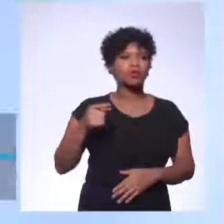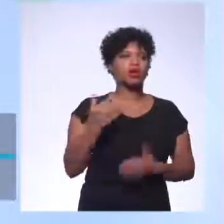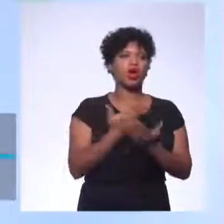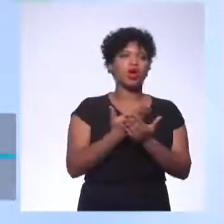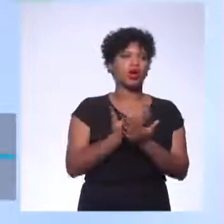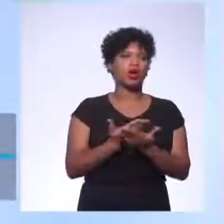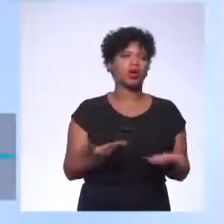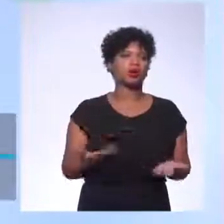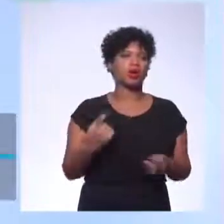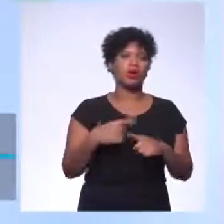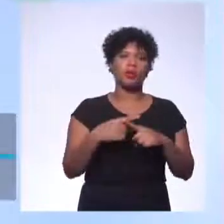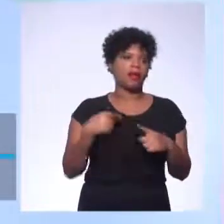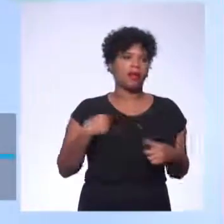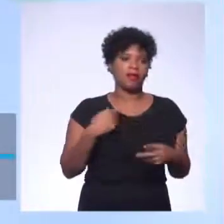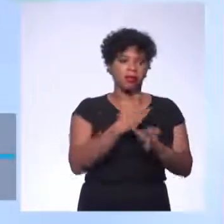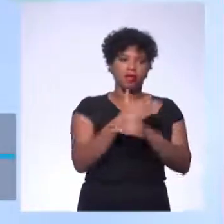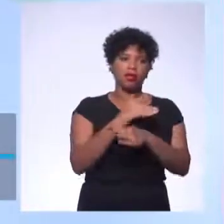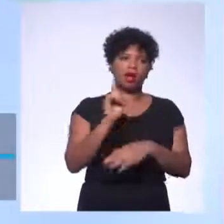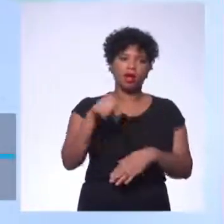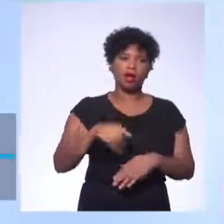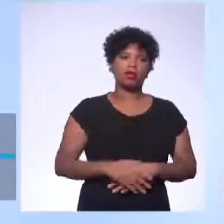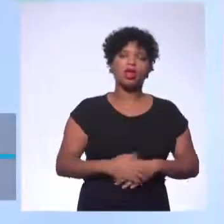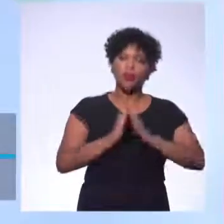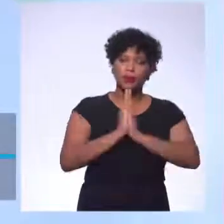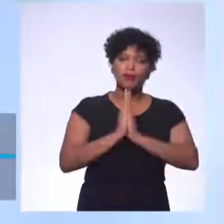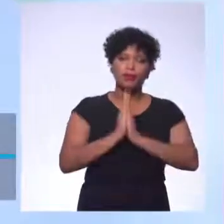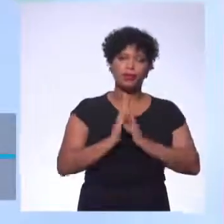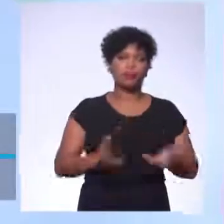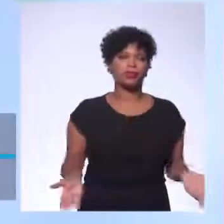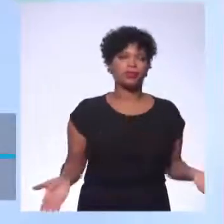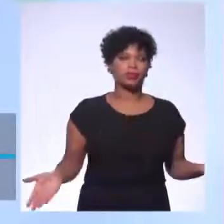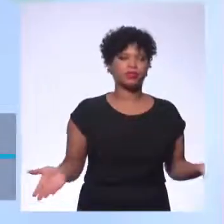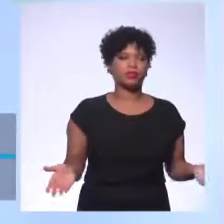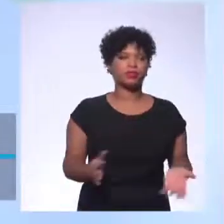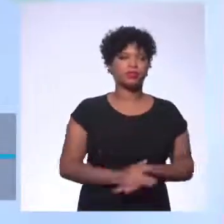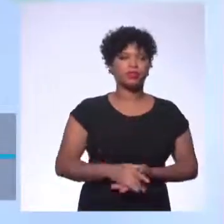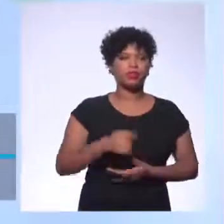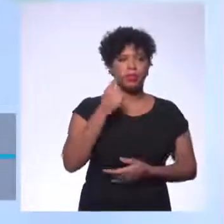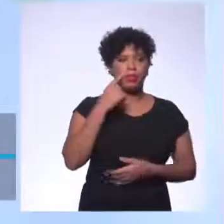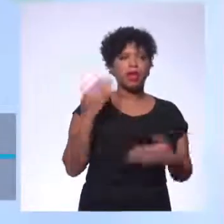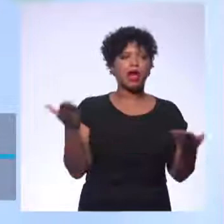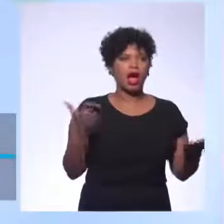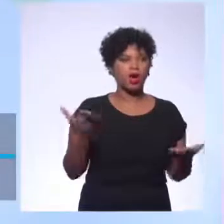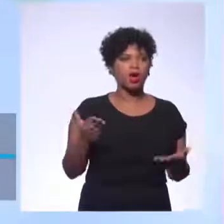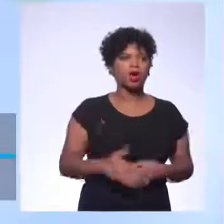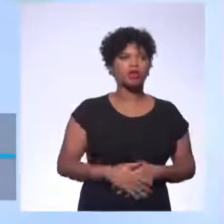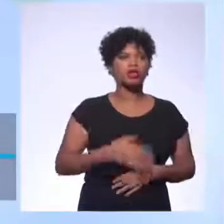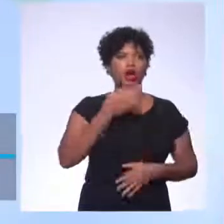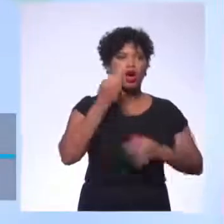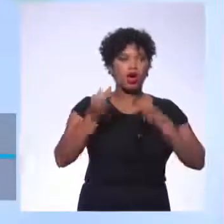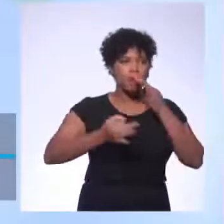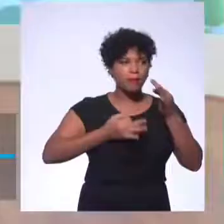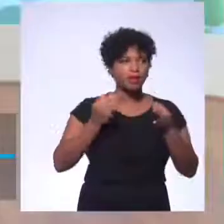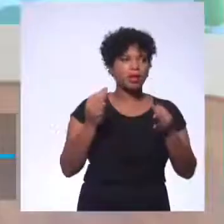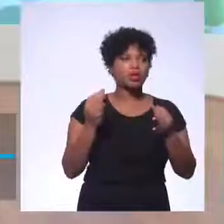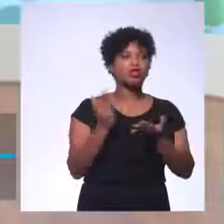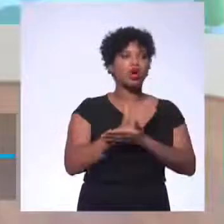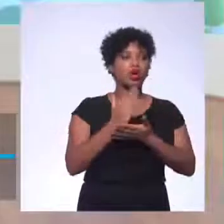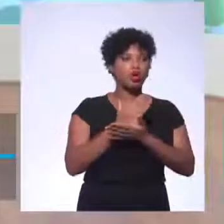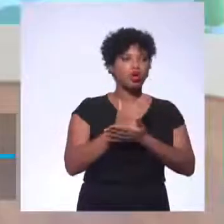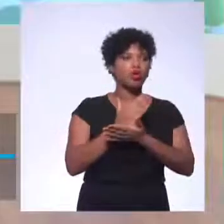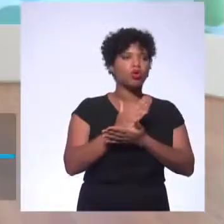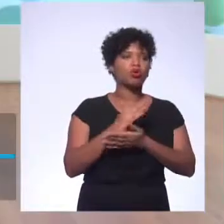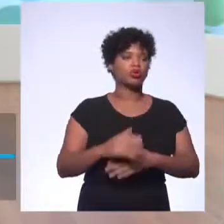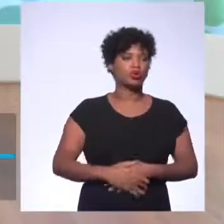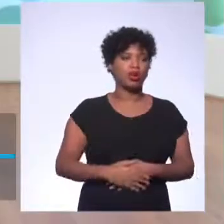eu começo a me perder. Por favor, tá? Gente, vamos aqui, então, ver a fala dos alunos, né, a questão polêmica.